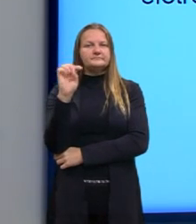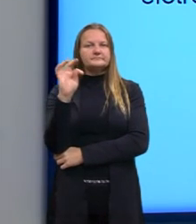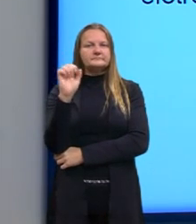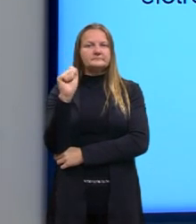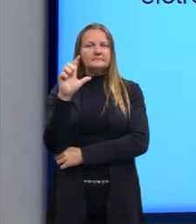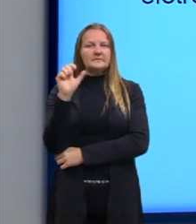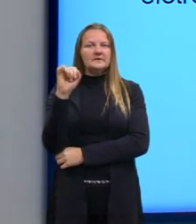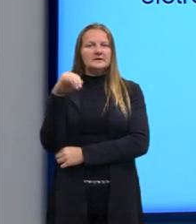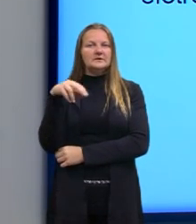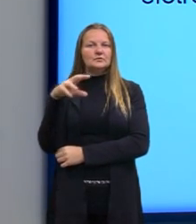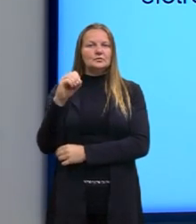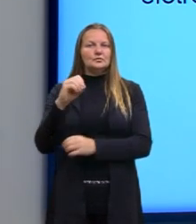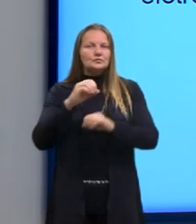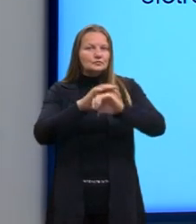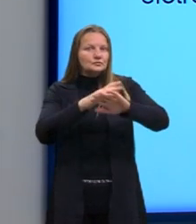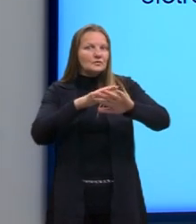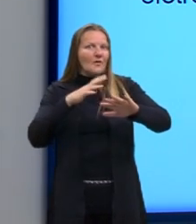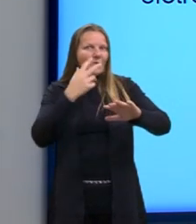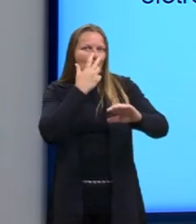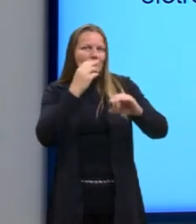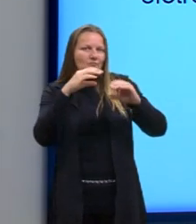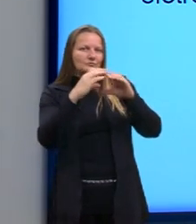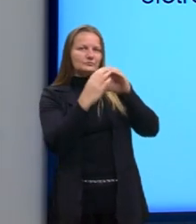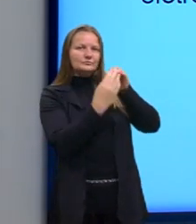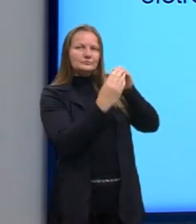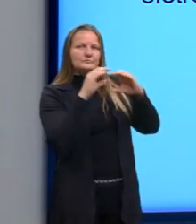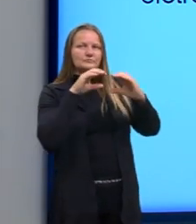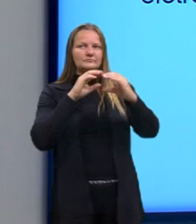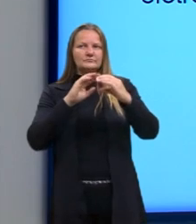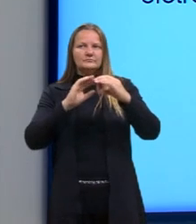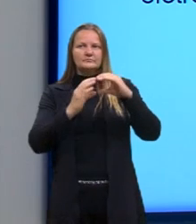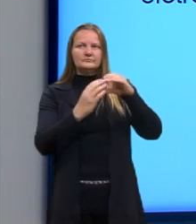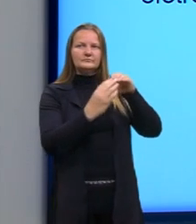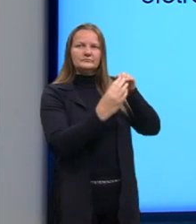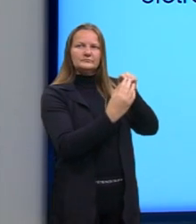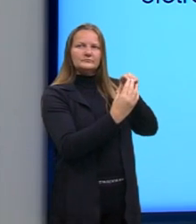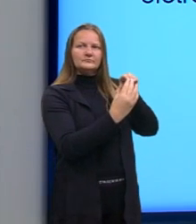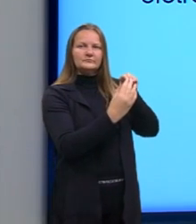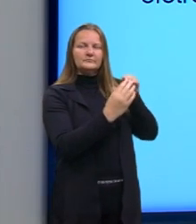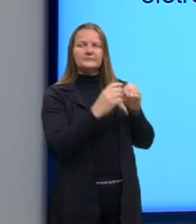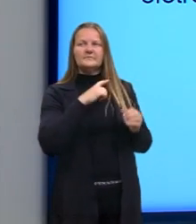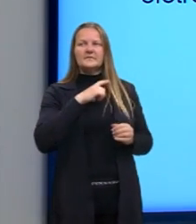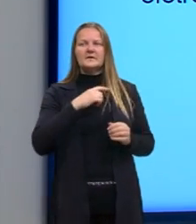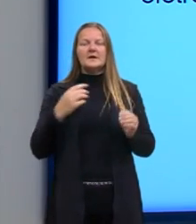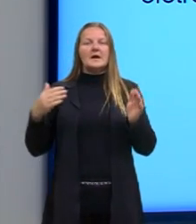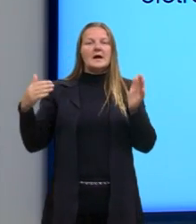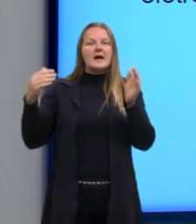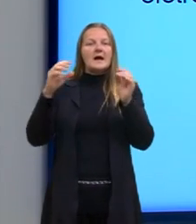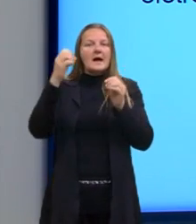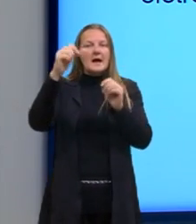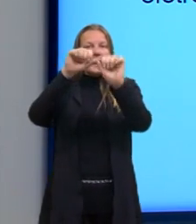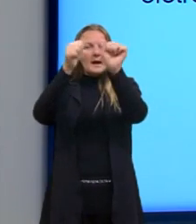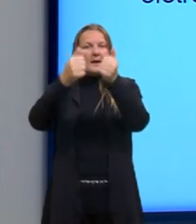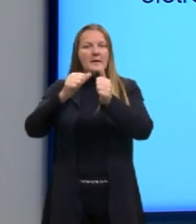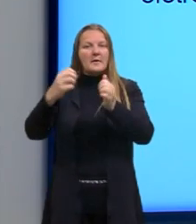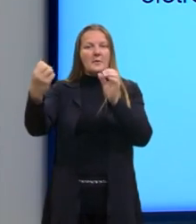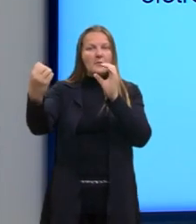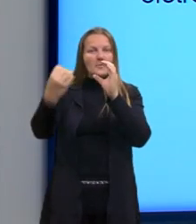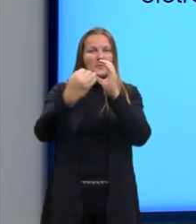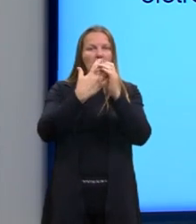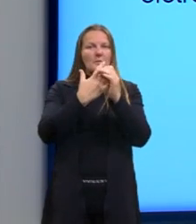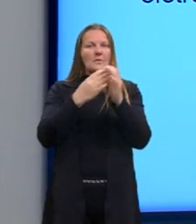a gente não consegue visualizar ele tá e a imagem Então vai passar e vai chegar até a retina que essa membrana